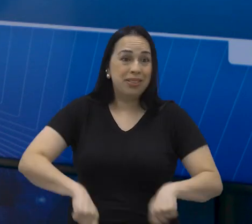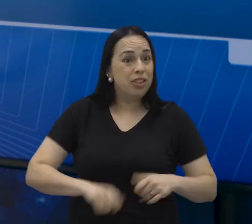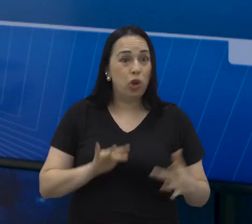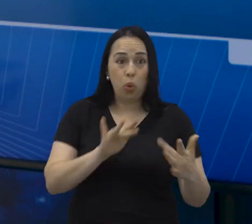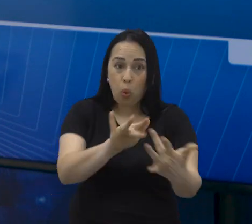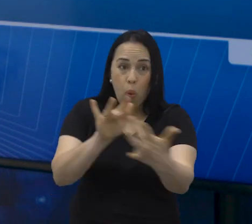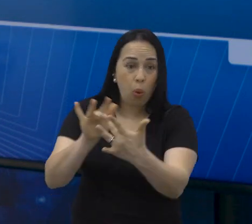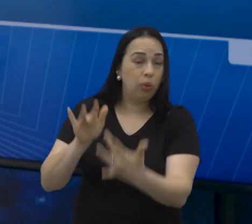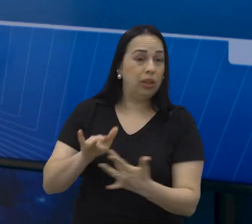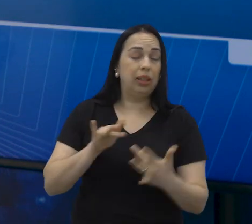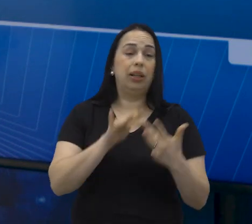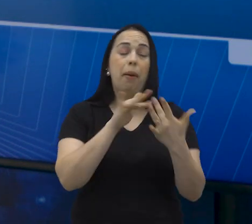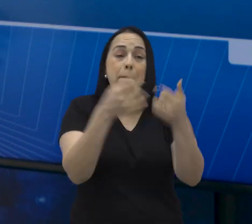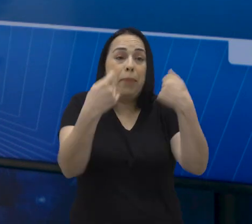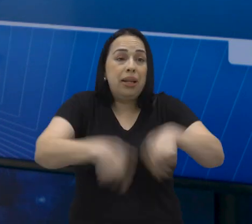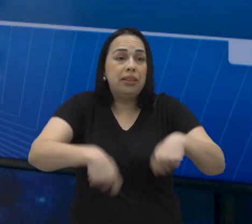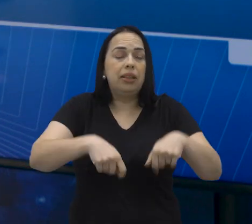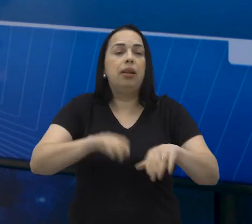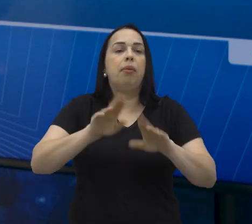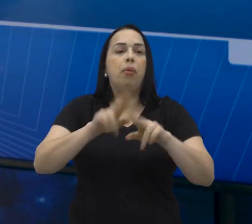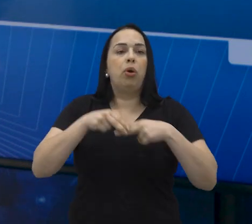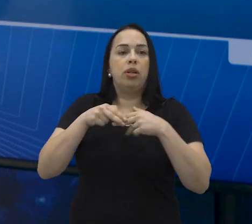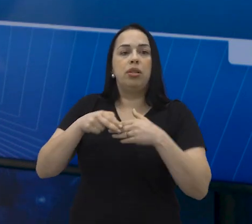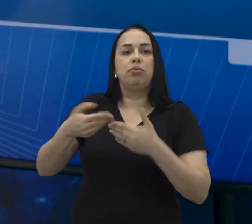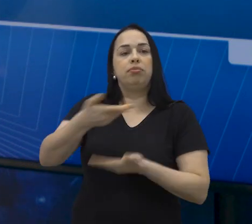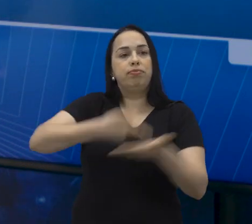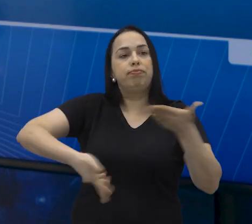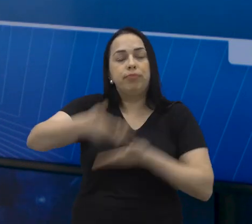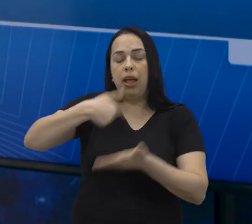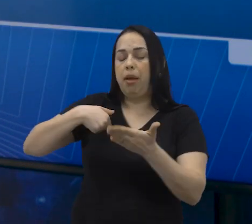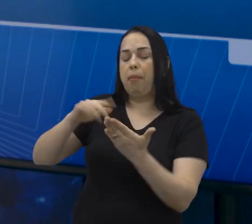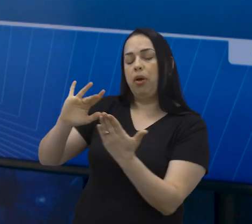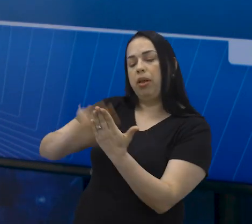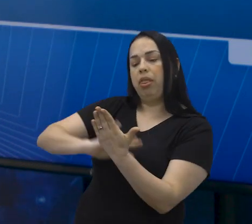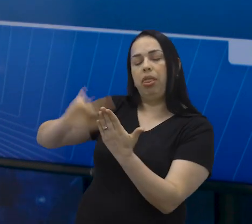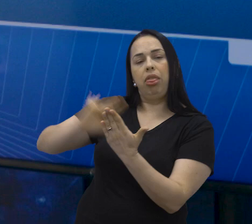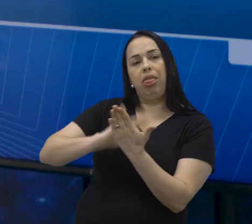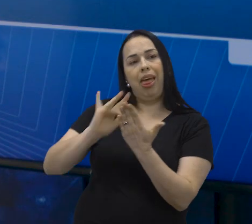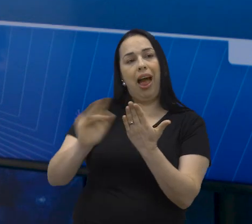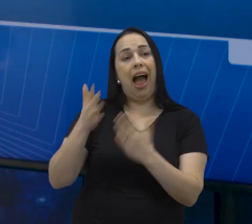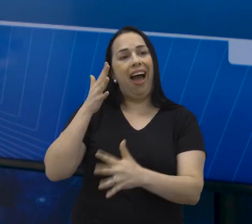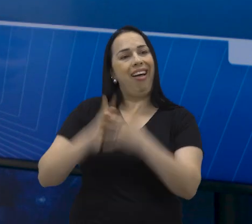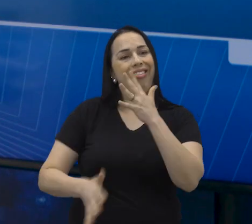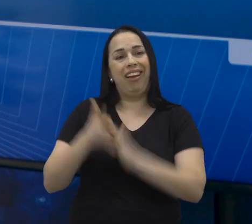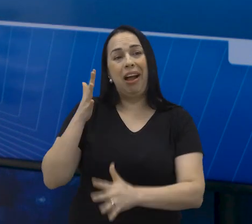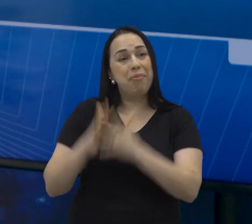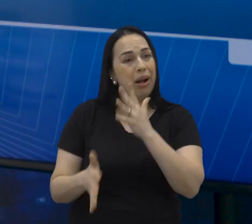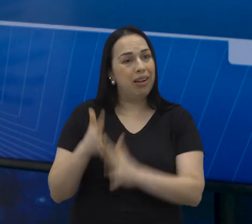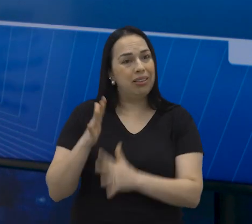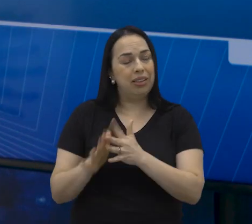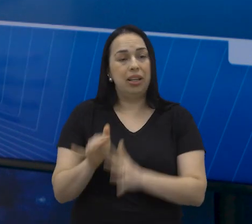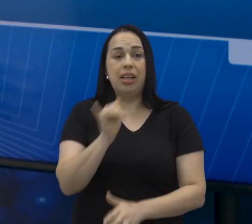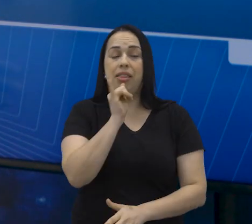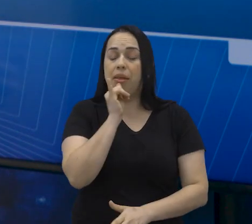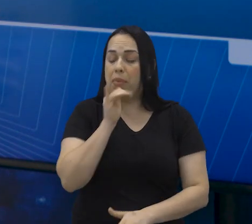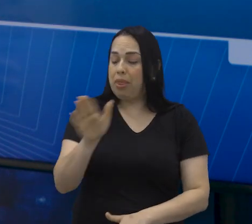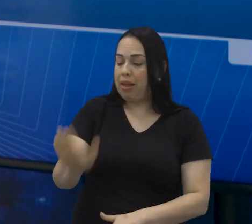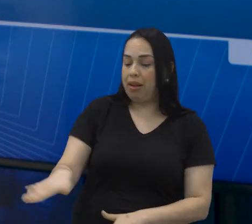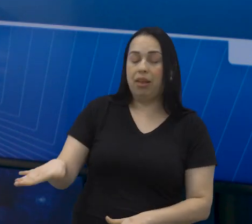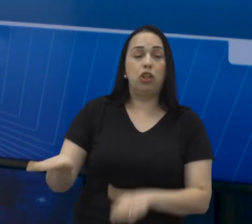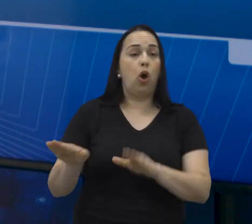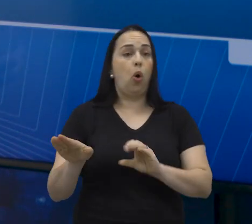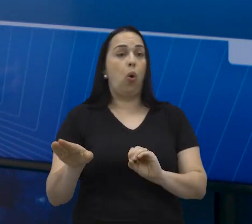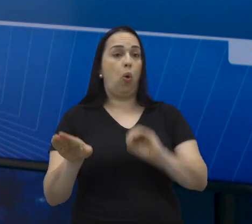nós precisamos da convivência, né? E o celular, ele te impede muitas vezes, seja na criança, seja